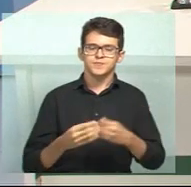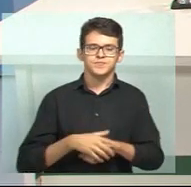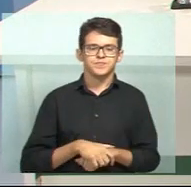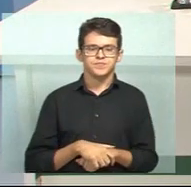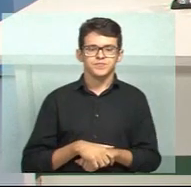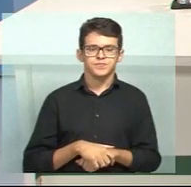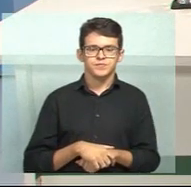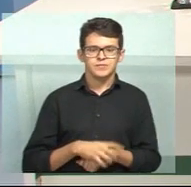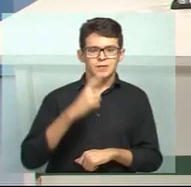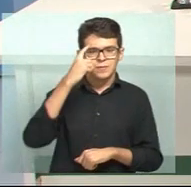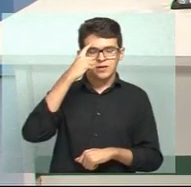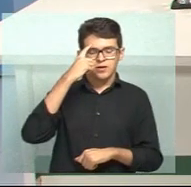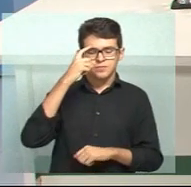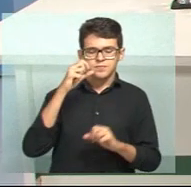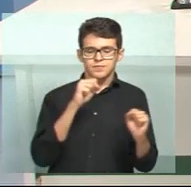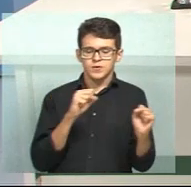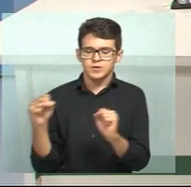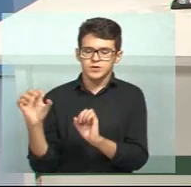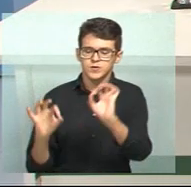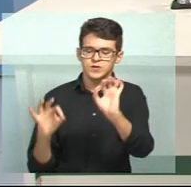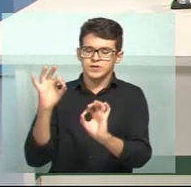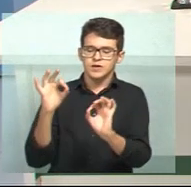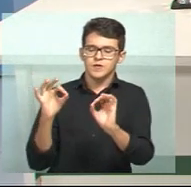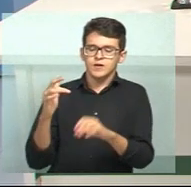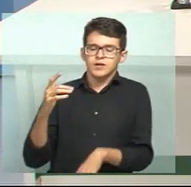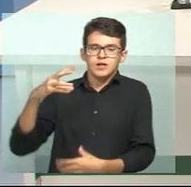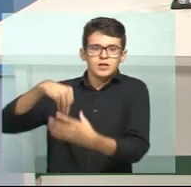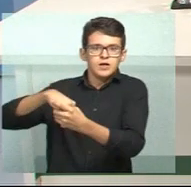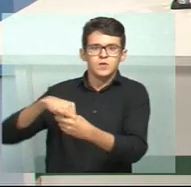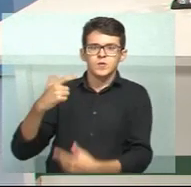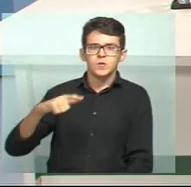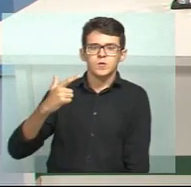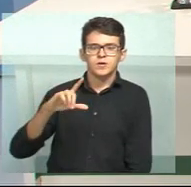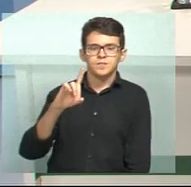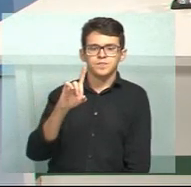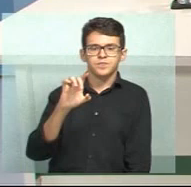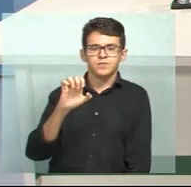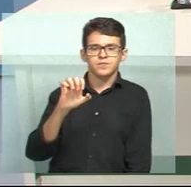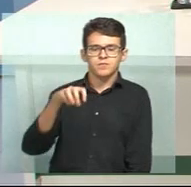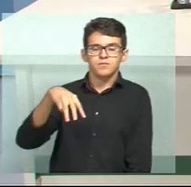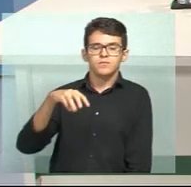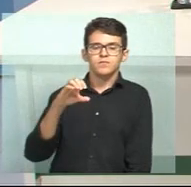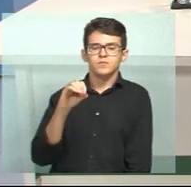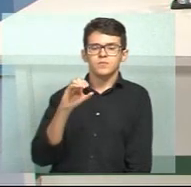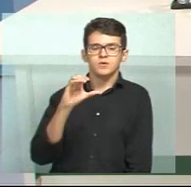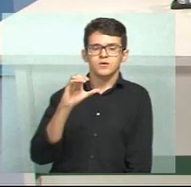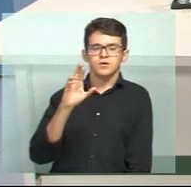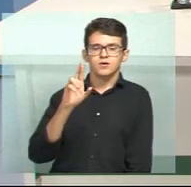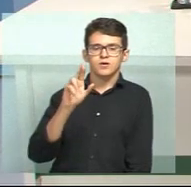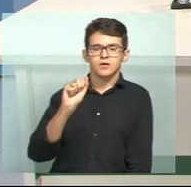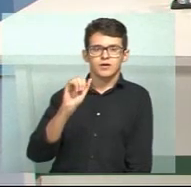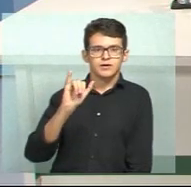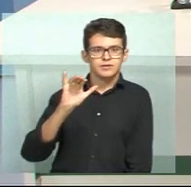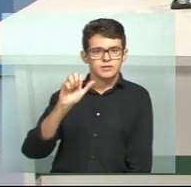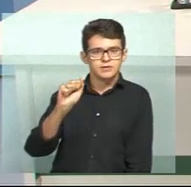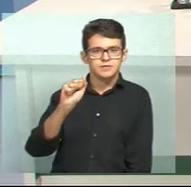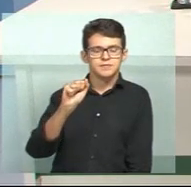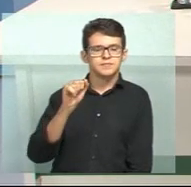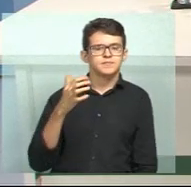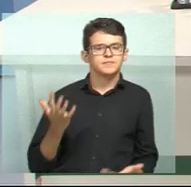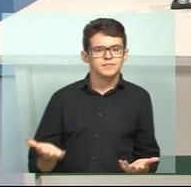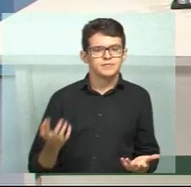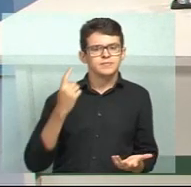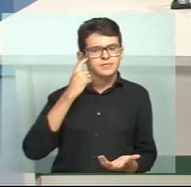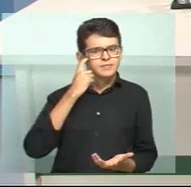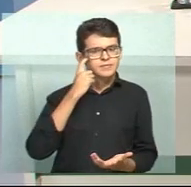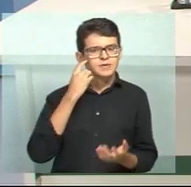de antidemocrático, quando ele... É uma criatura arrogante, prepotente, desafia os poderes e